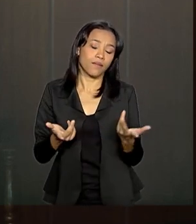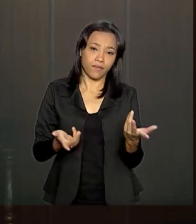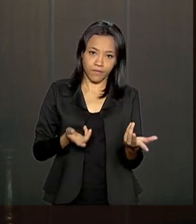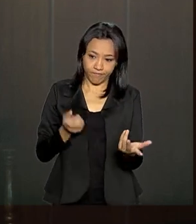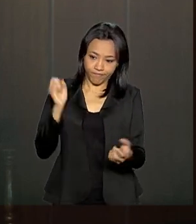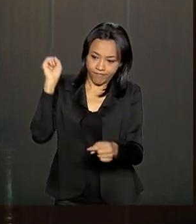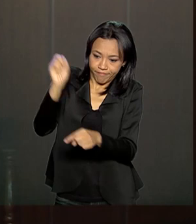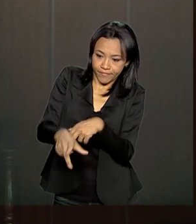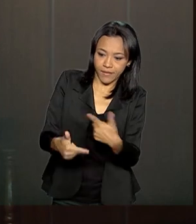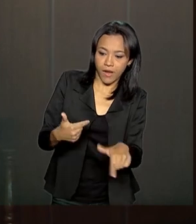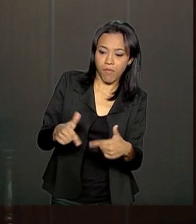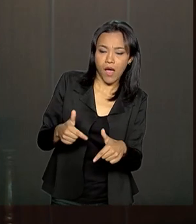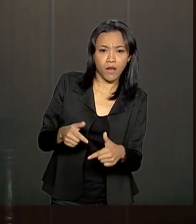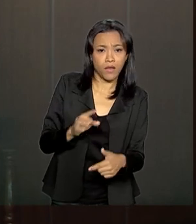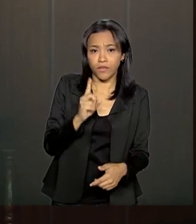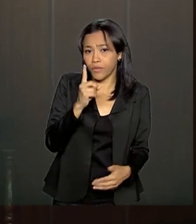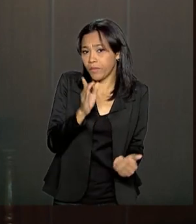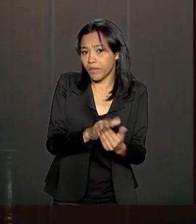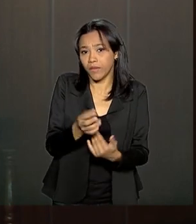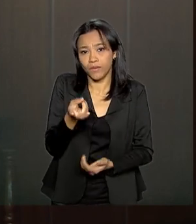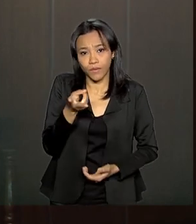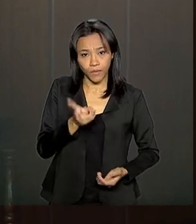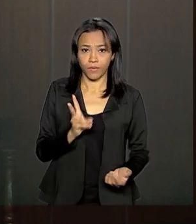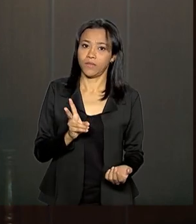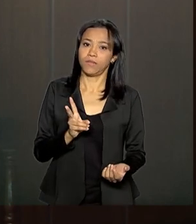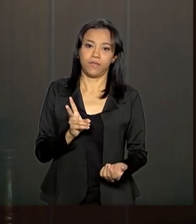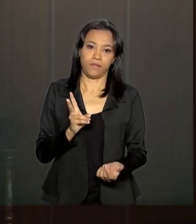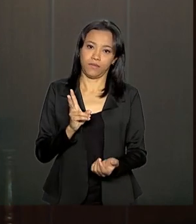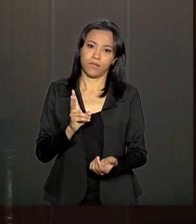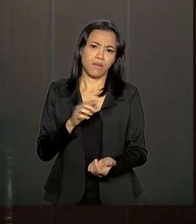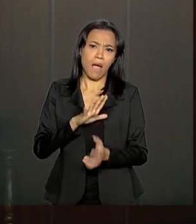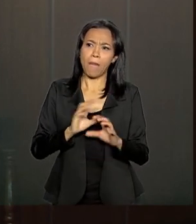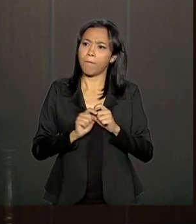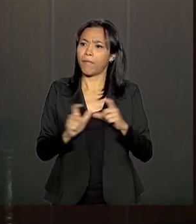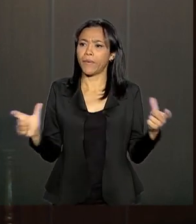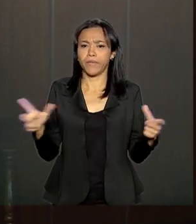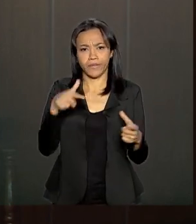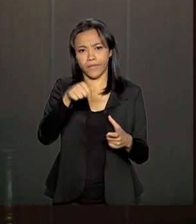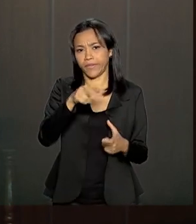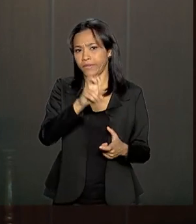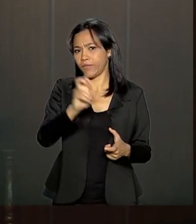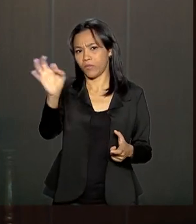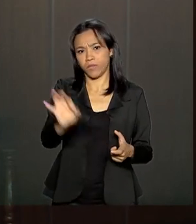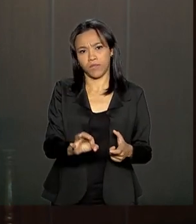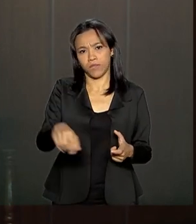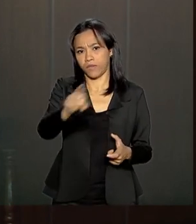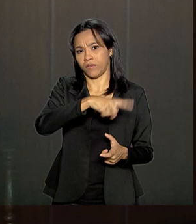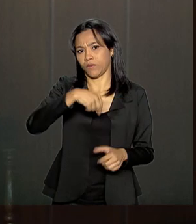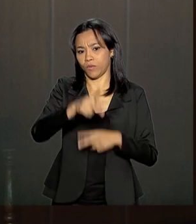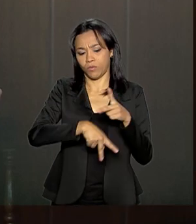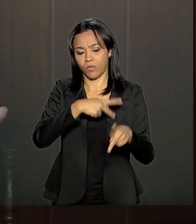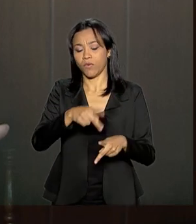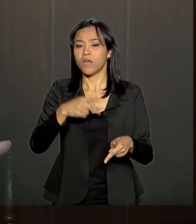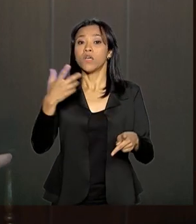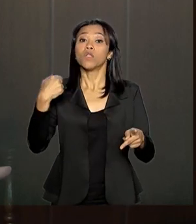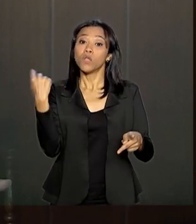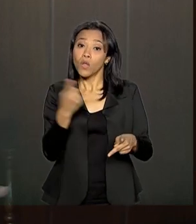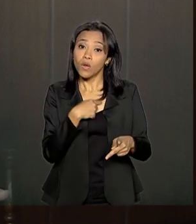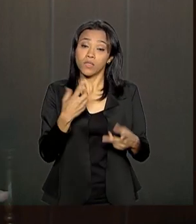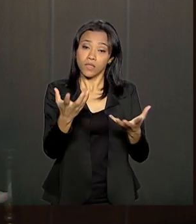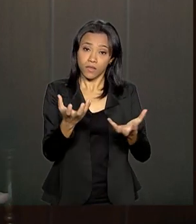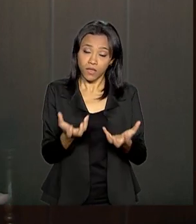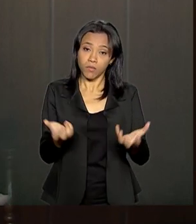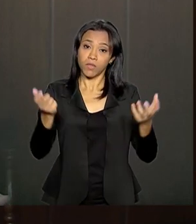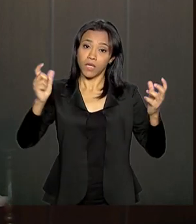conseguem emprego, eles vão de um a dois salários mínimos, 75% deles. E esses 75% nós estamos reduzindo